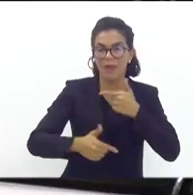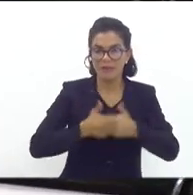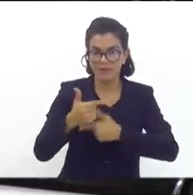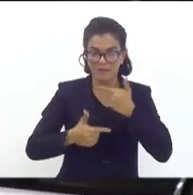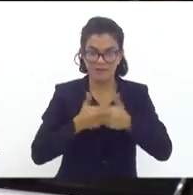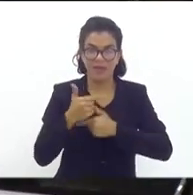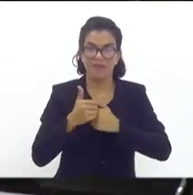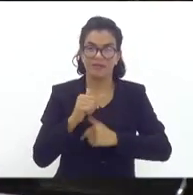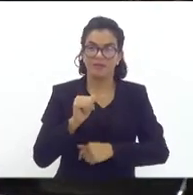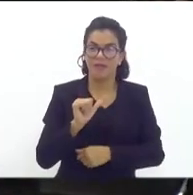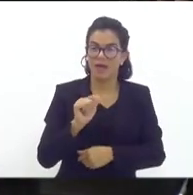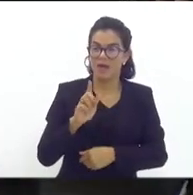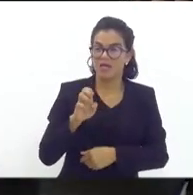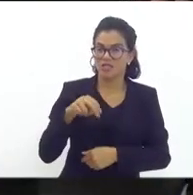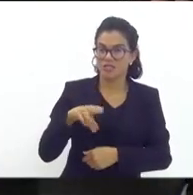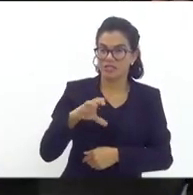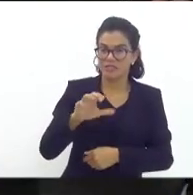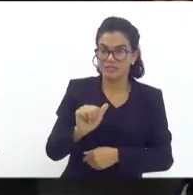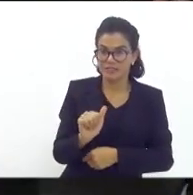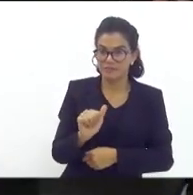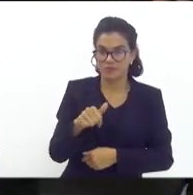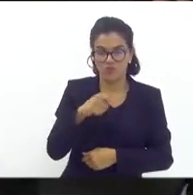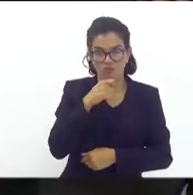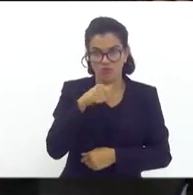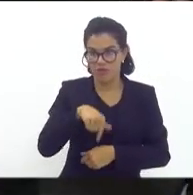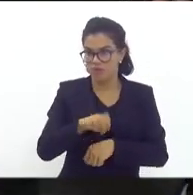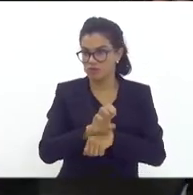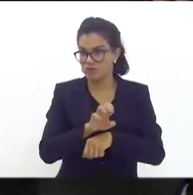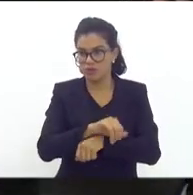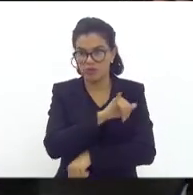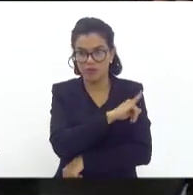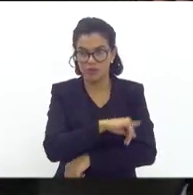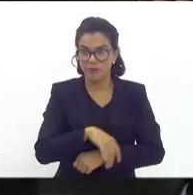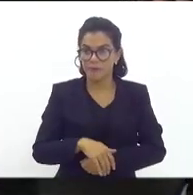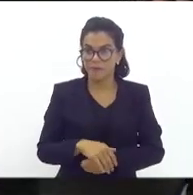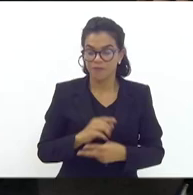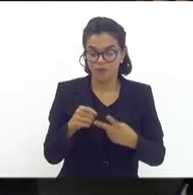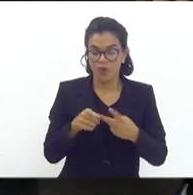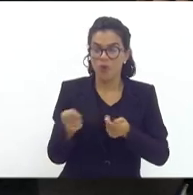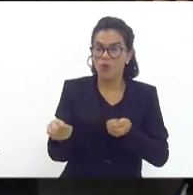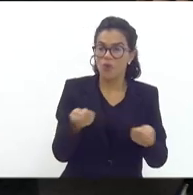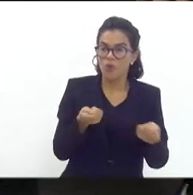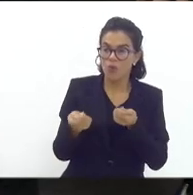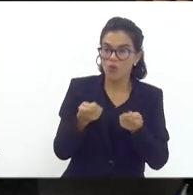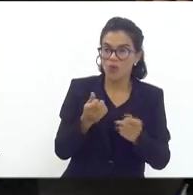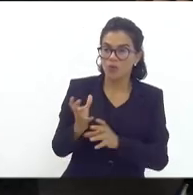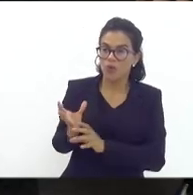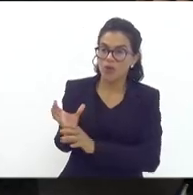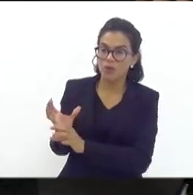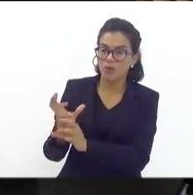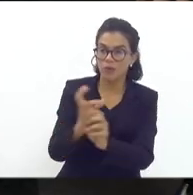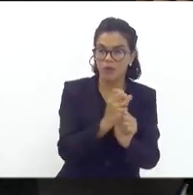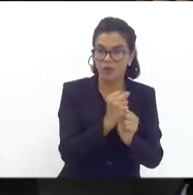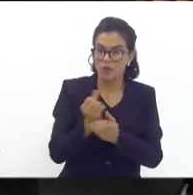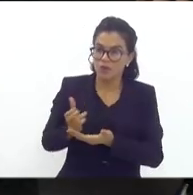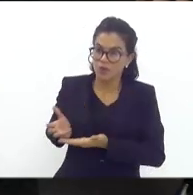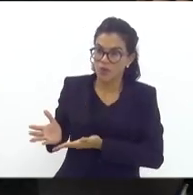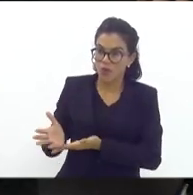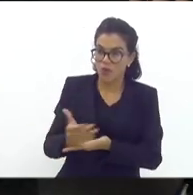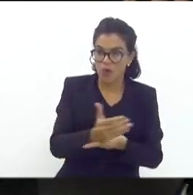atividade da agência a gente não tem isso aqui no Estado do Rio o controle do orçamento da agência por um órgão